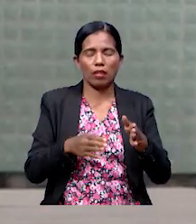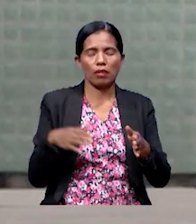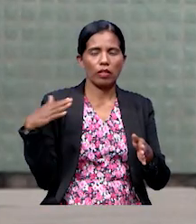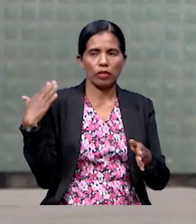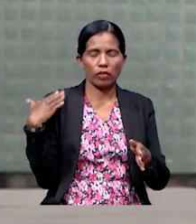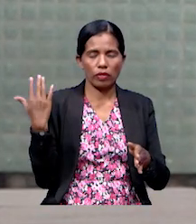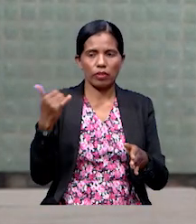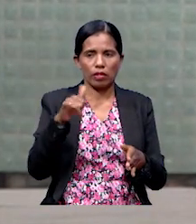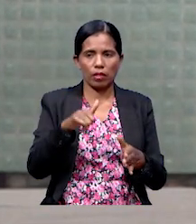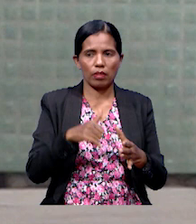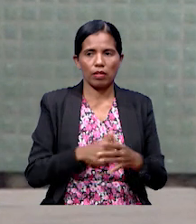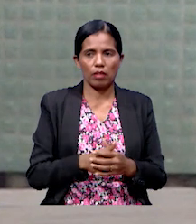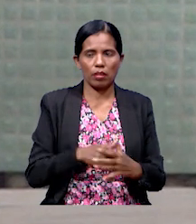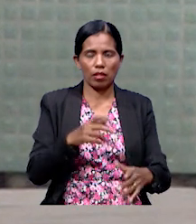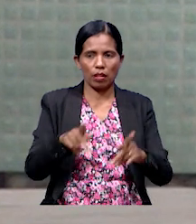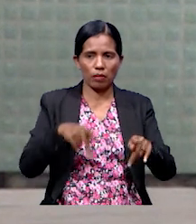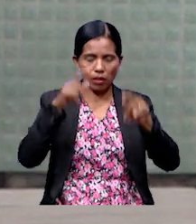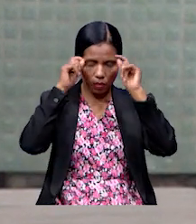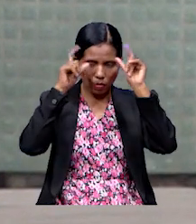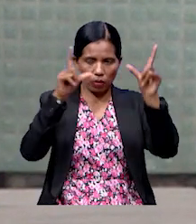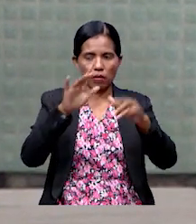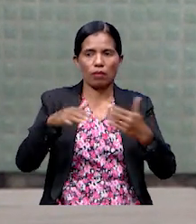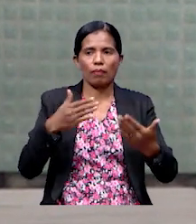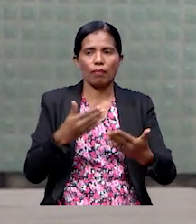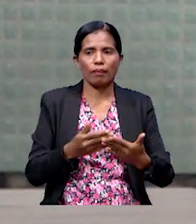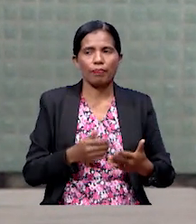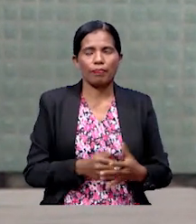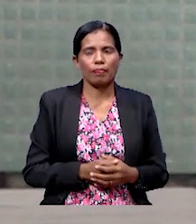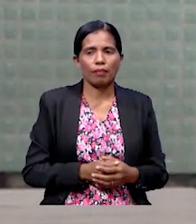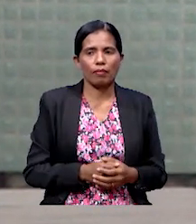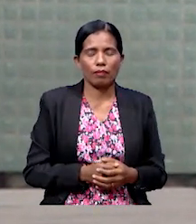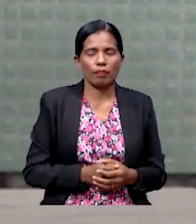saya Timor Wan, edukadori da,